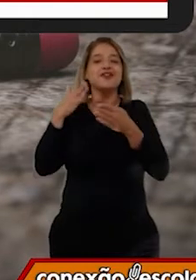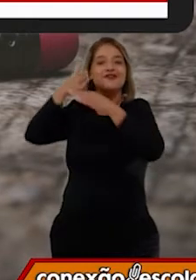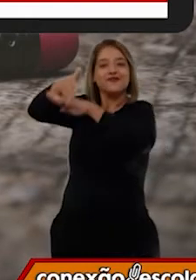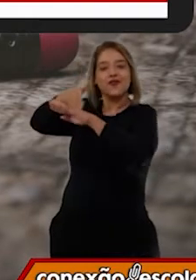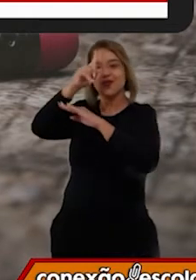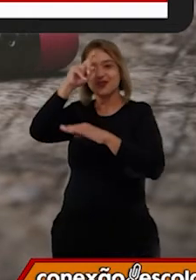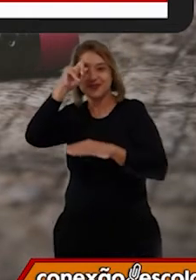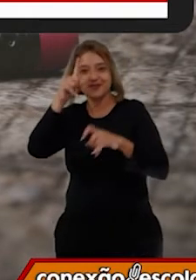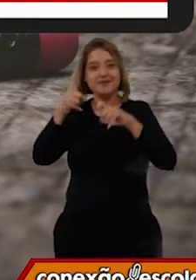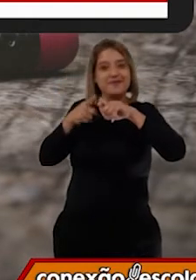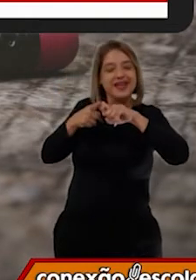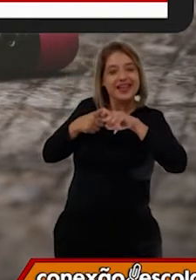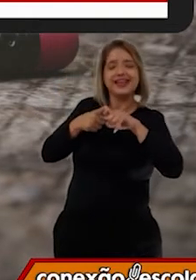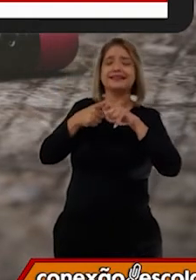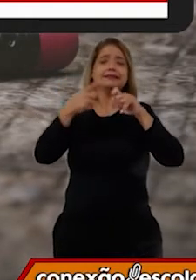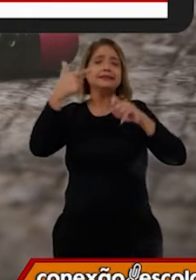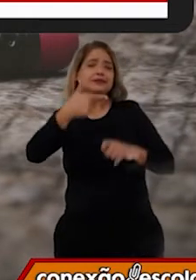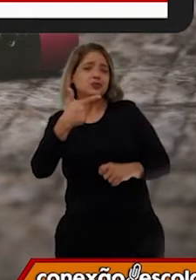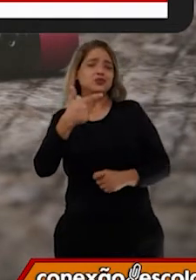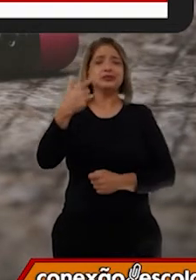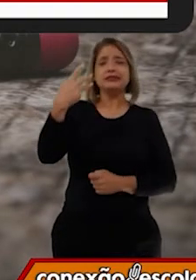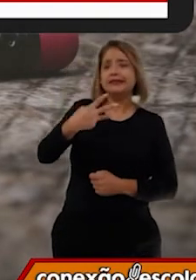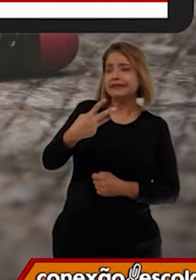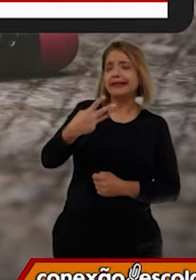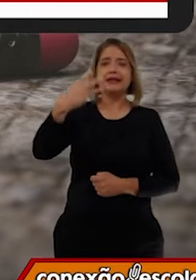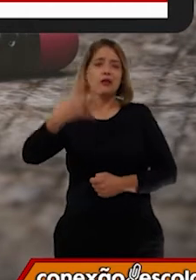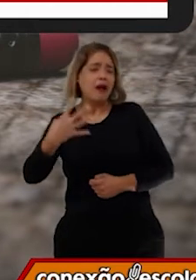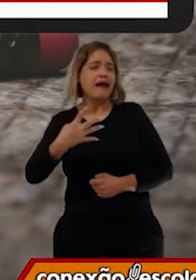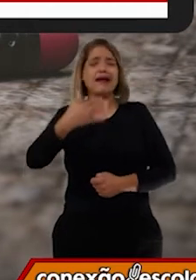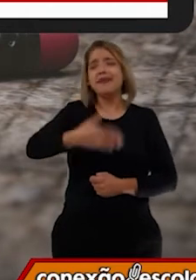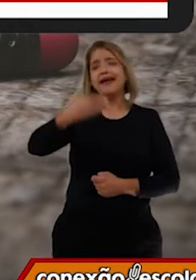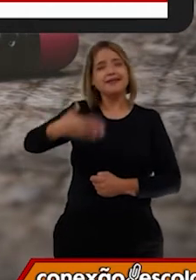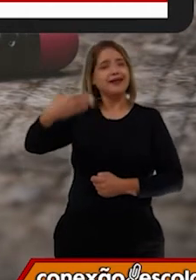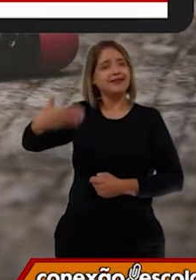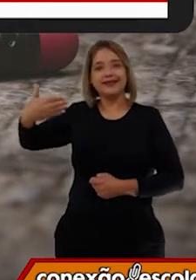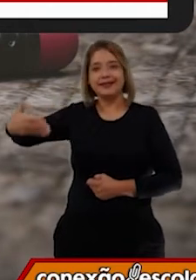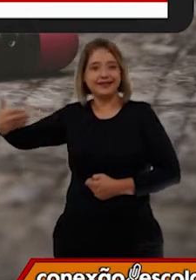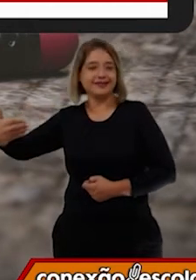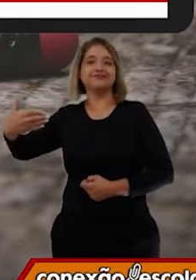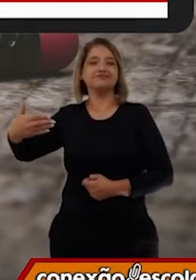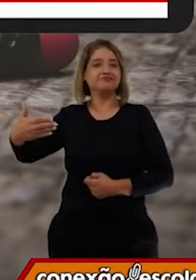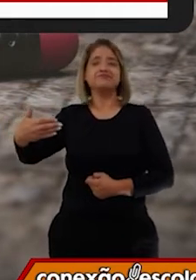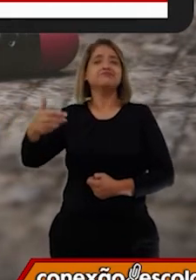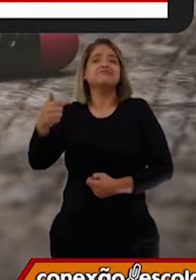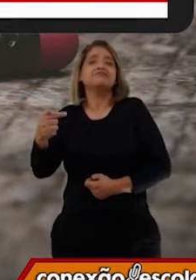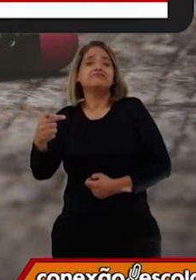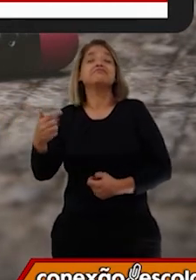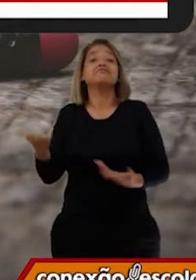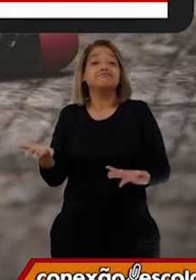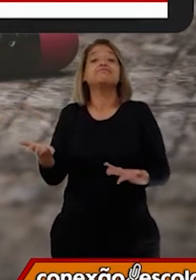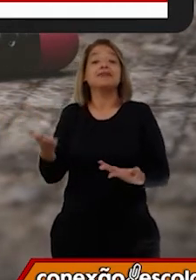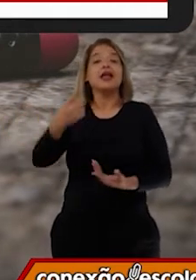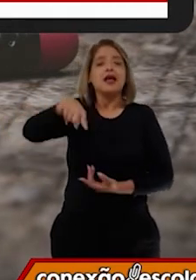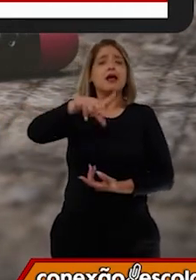a segunda consulta, a terceira, quarta, quinta, sexta, sétima. Então,